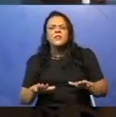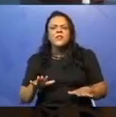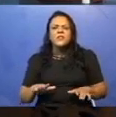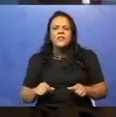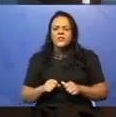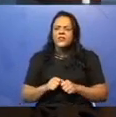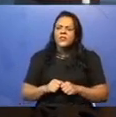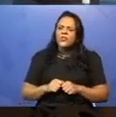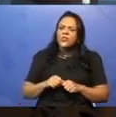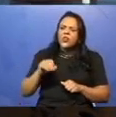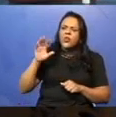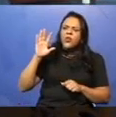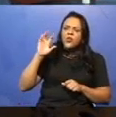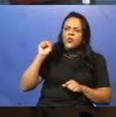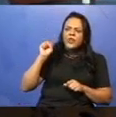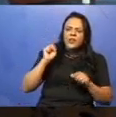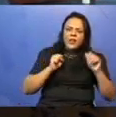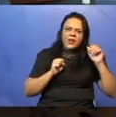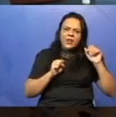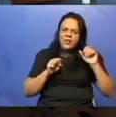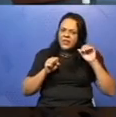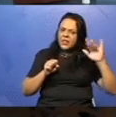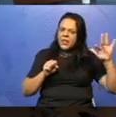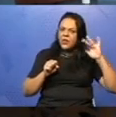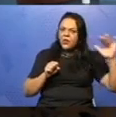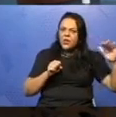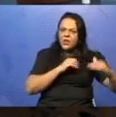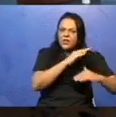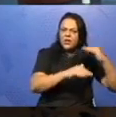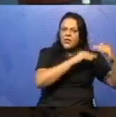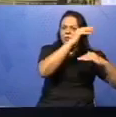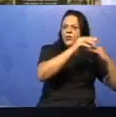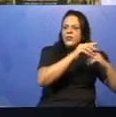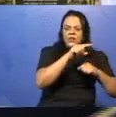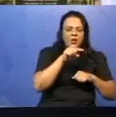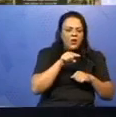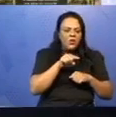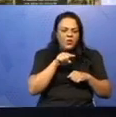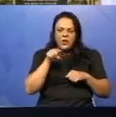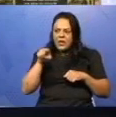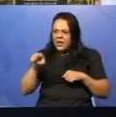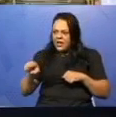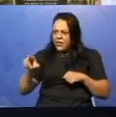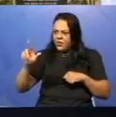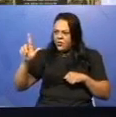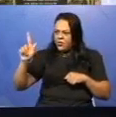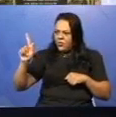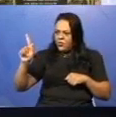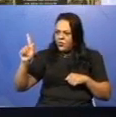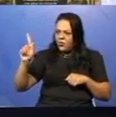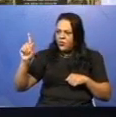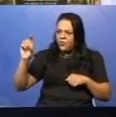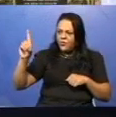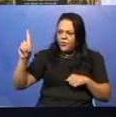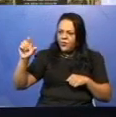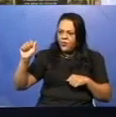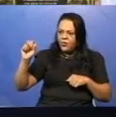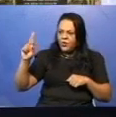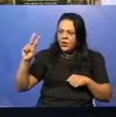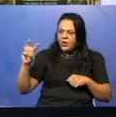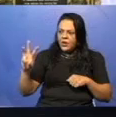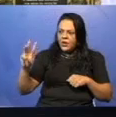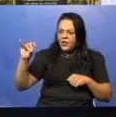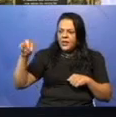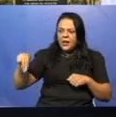da evolução é de Darwin, mas não, é dos dois, Darwin e Wallace. Darwin muitas vezes recebe o